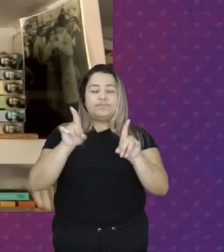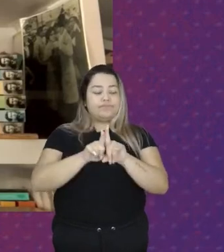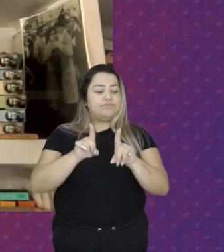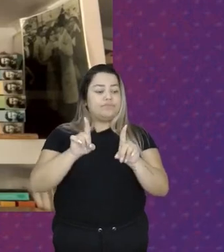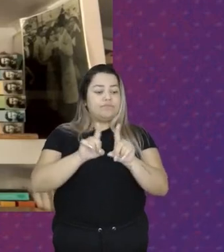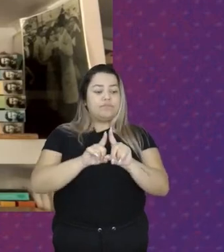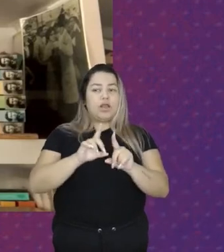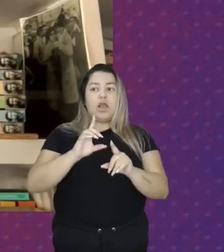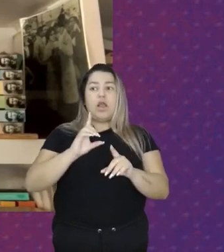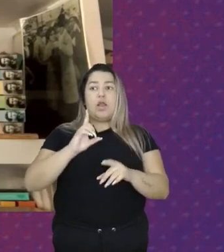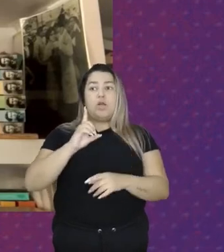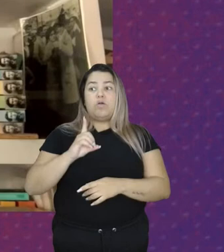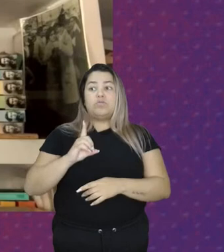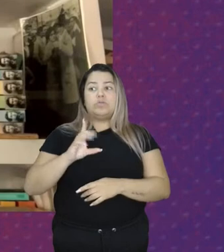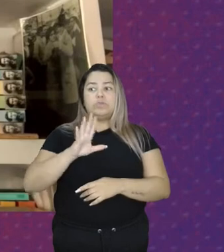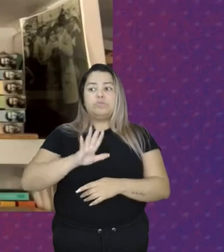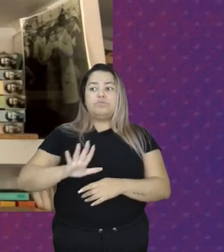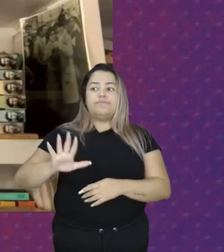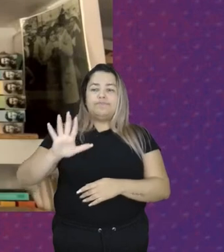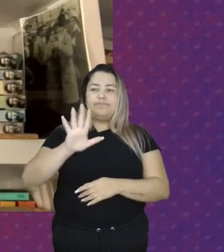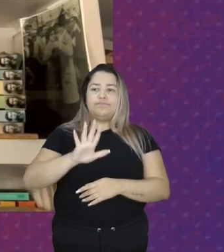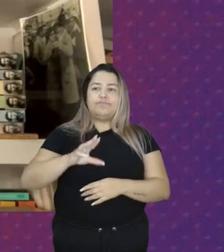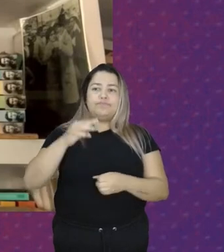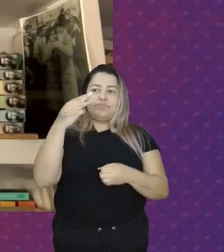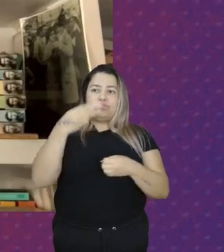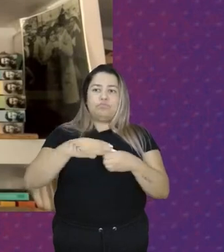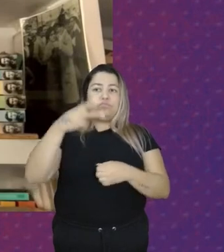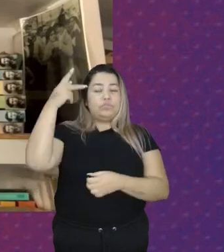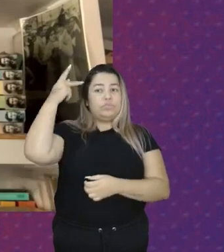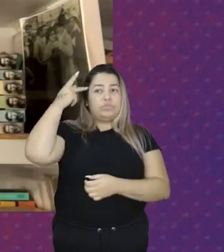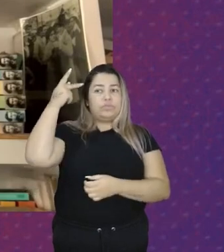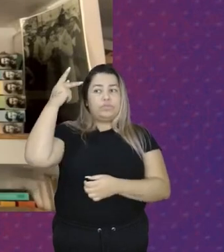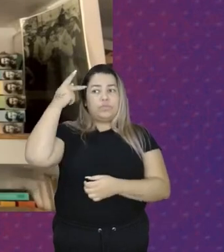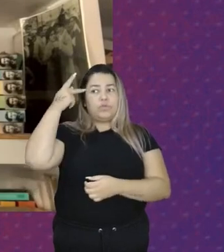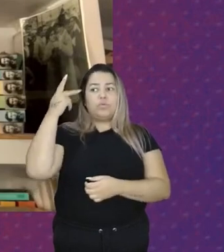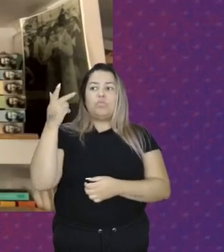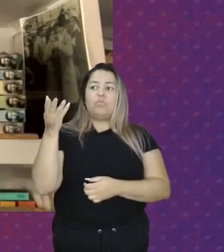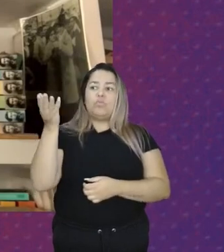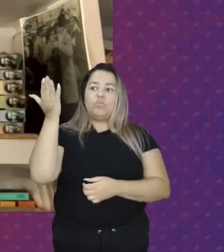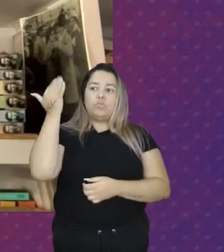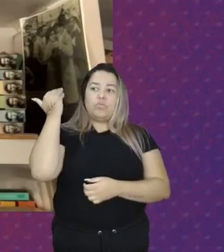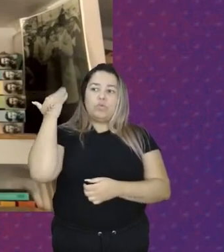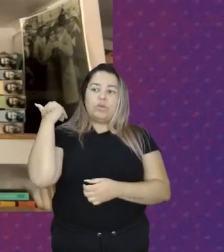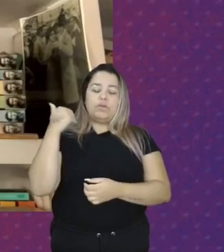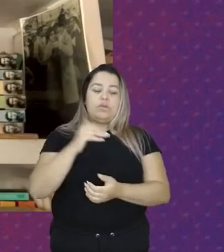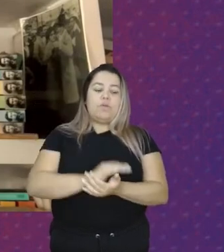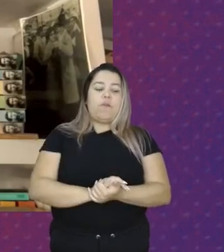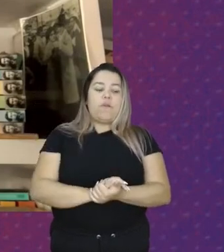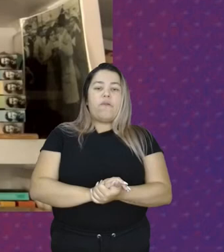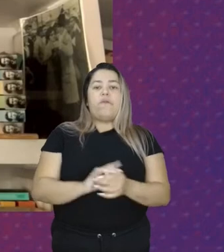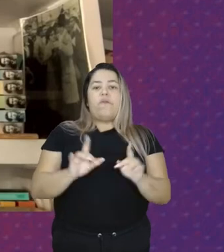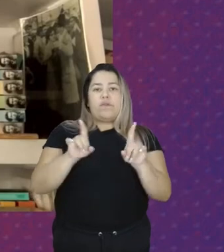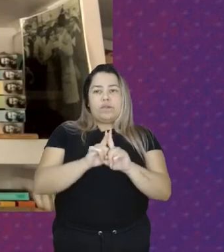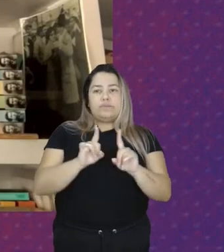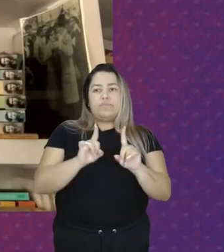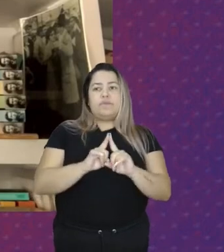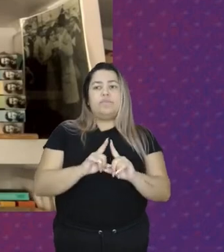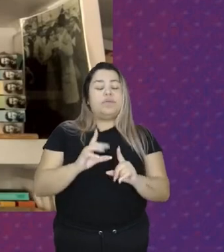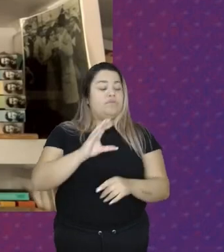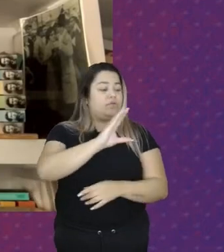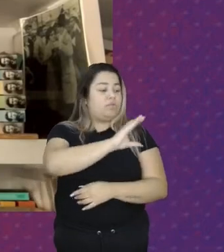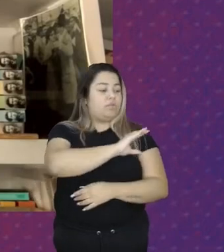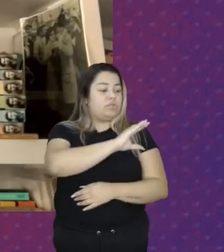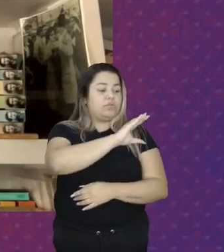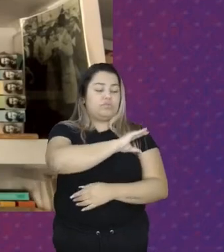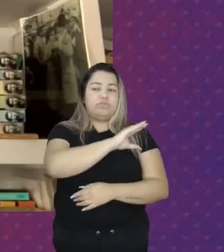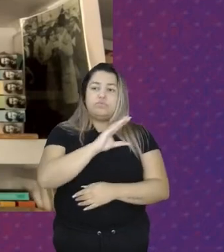Diretório Nacional, do Diretório Municipal de São Paulo em outras épocas, e fui